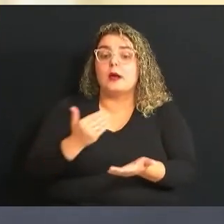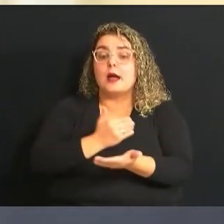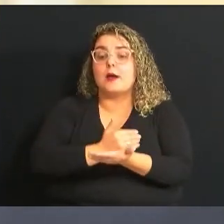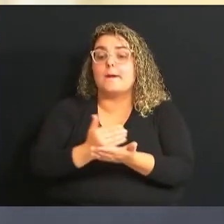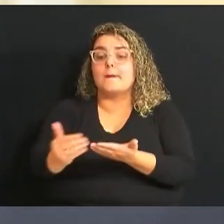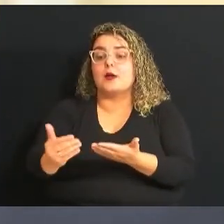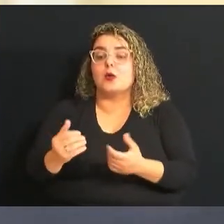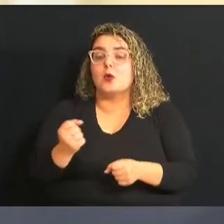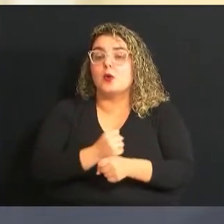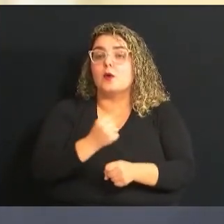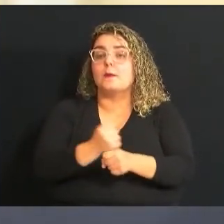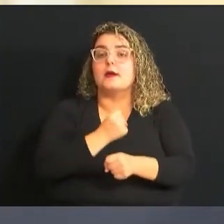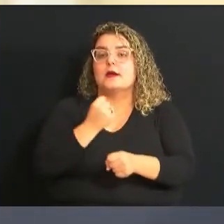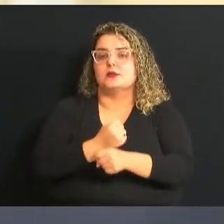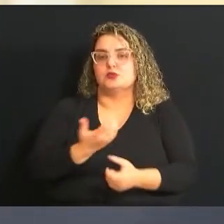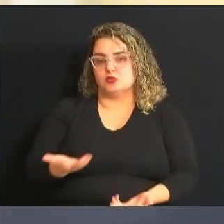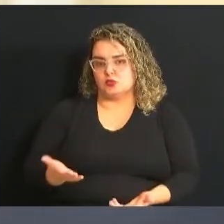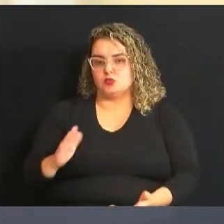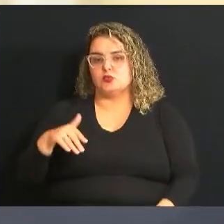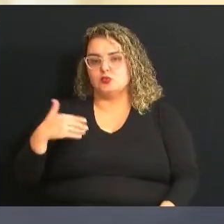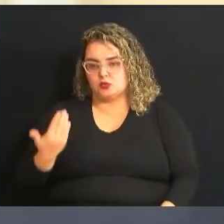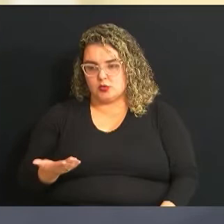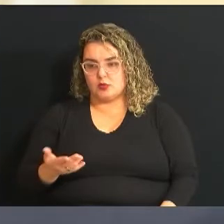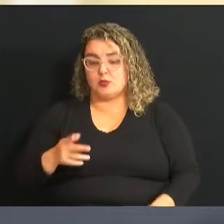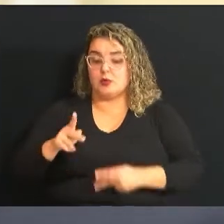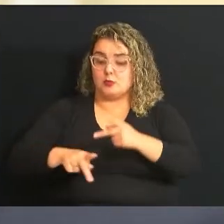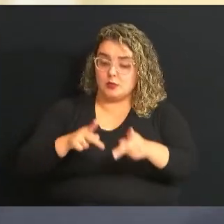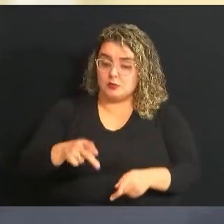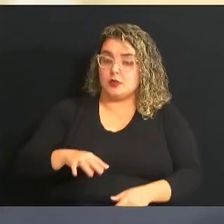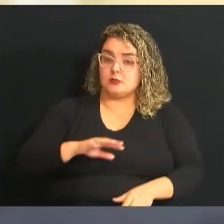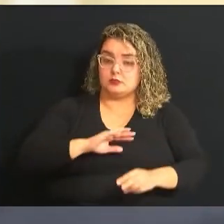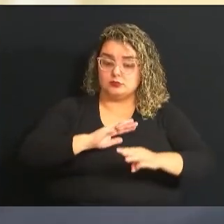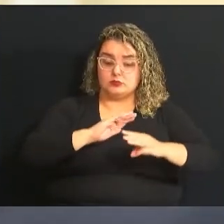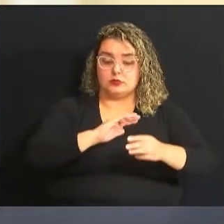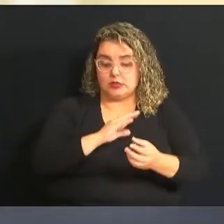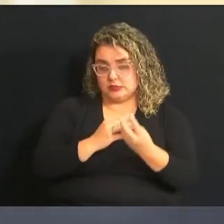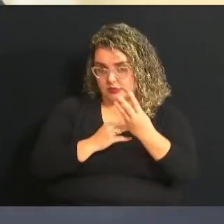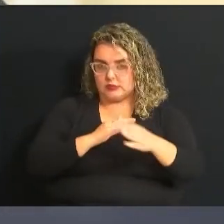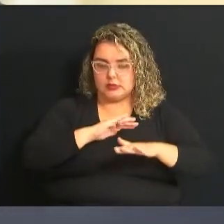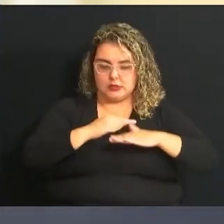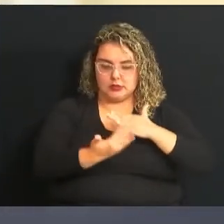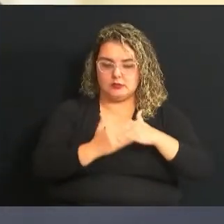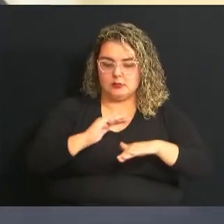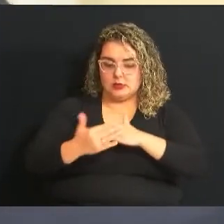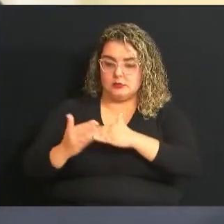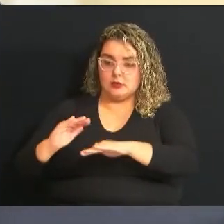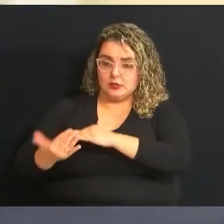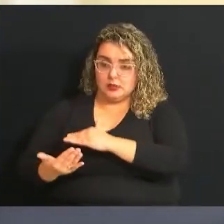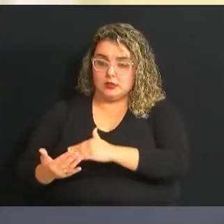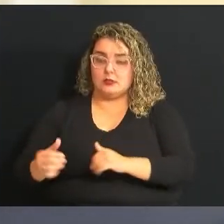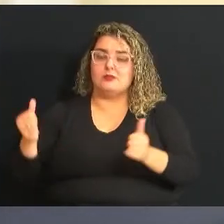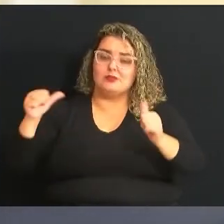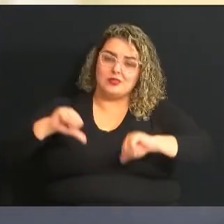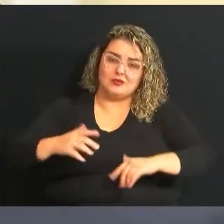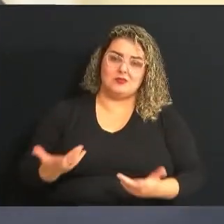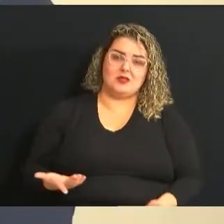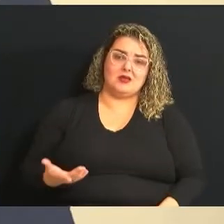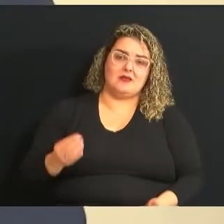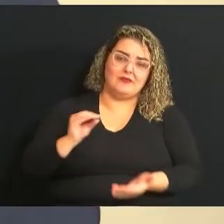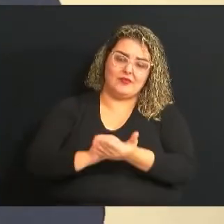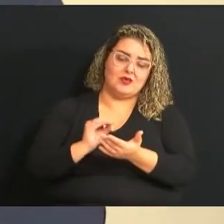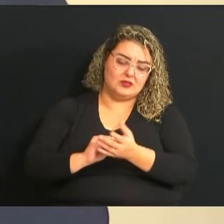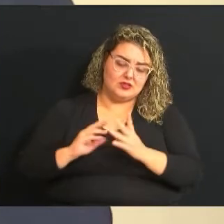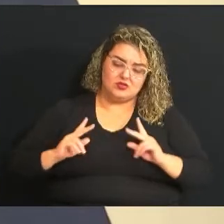qual a previsão para iniciarem as obras, até porque, segundo o parlamentar, a população desta região tem sido muito prejudicada.